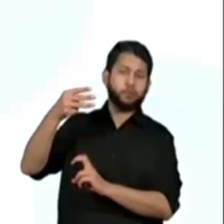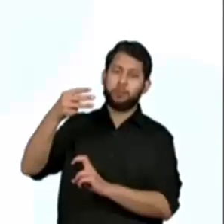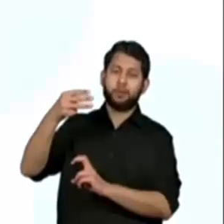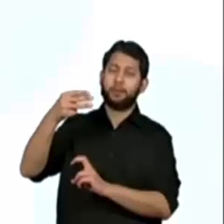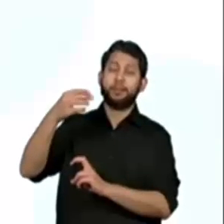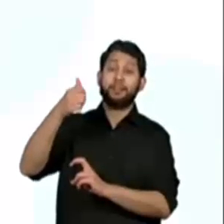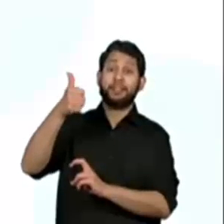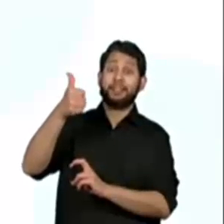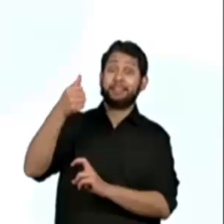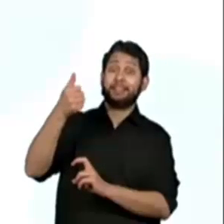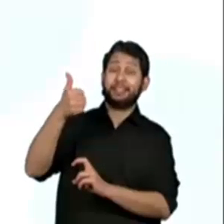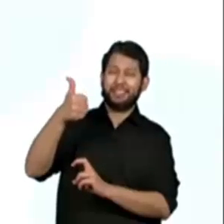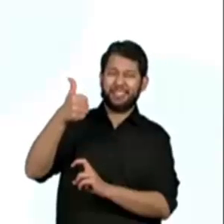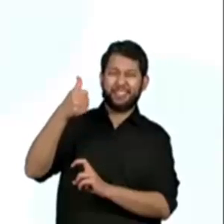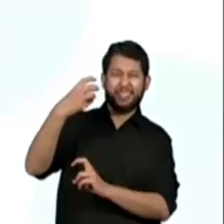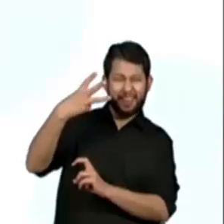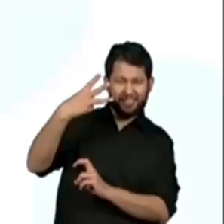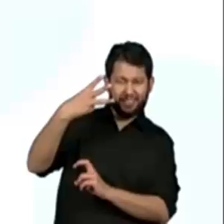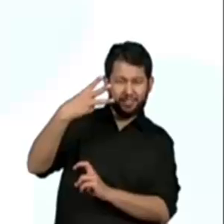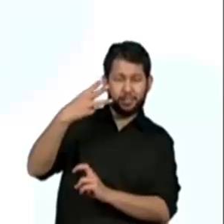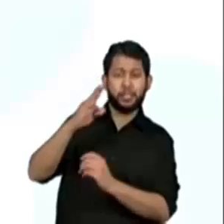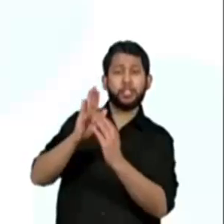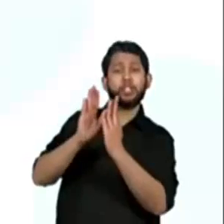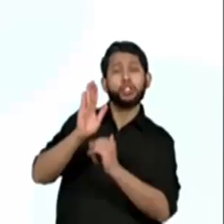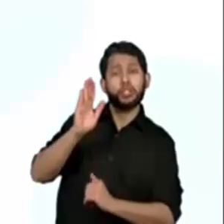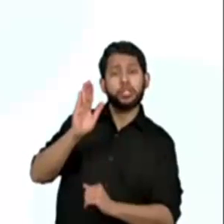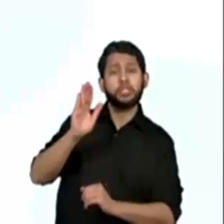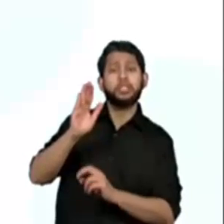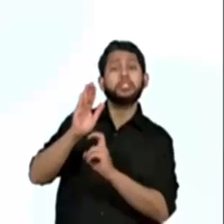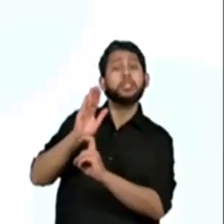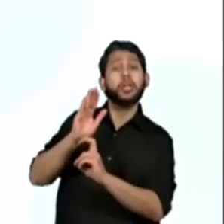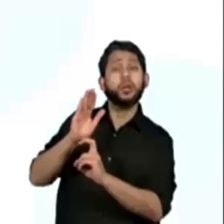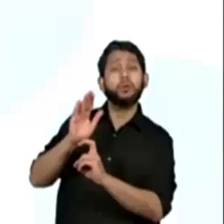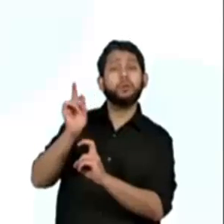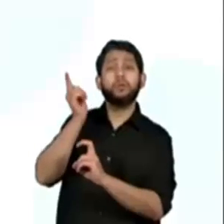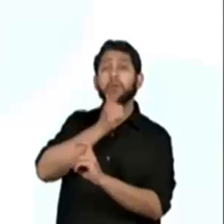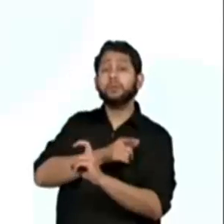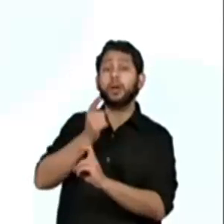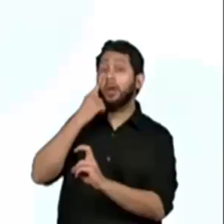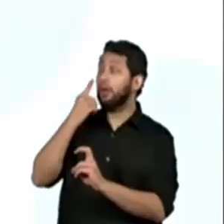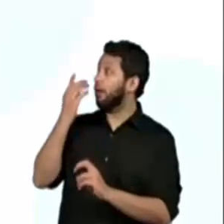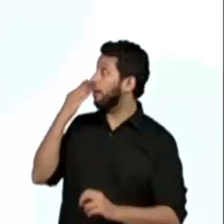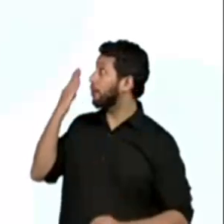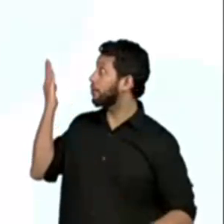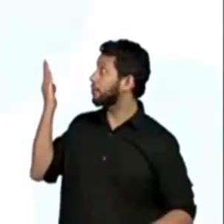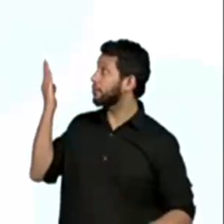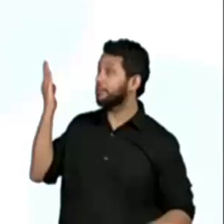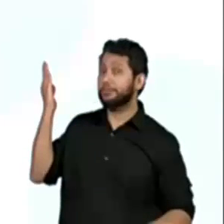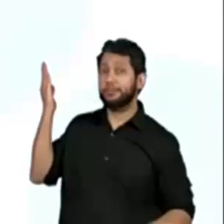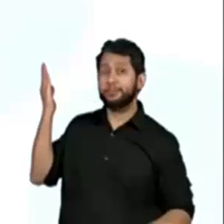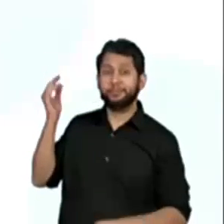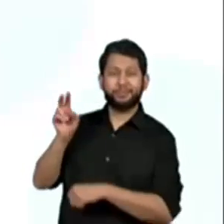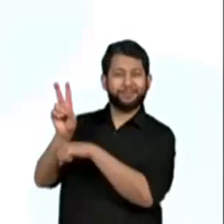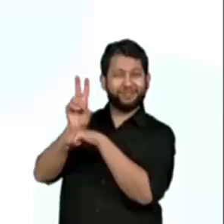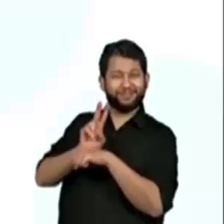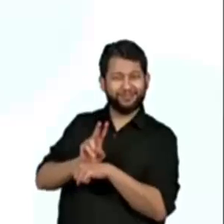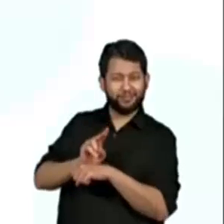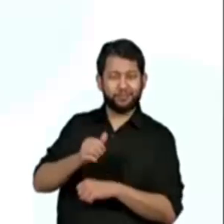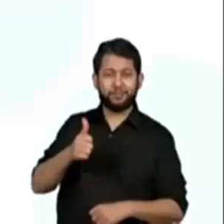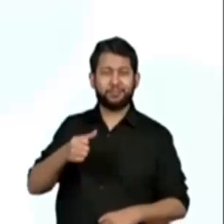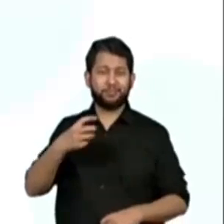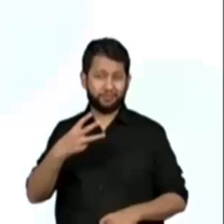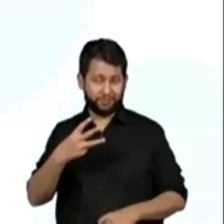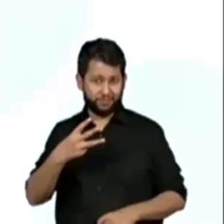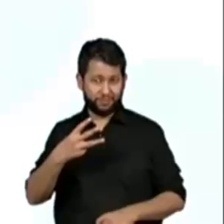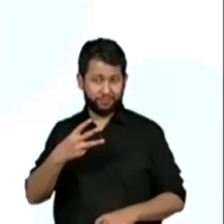5? Acho que não, 3 é menor, né? E se 3 é menor, eu, peguei emprestado e